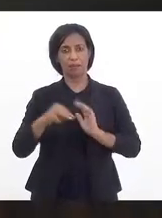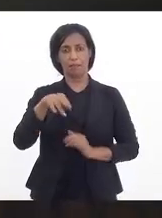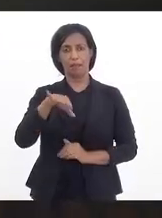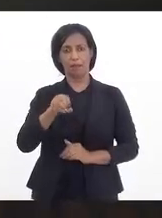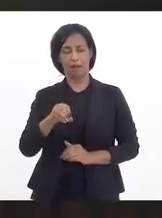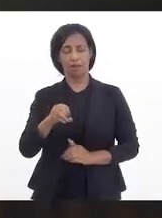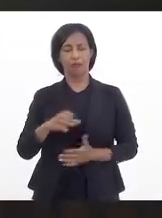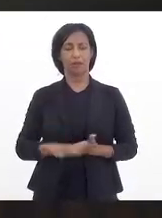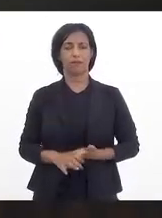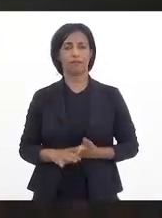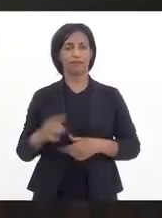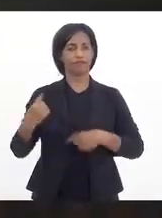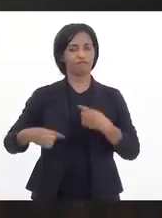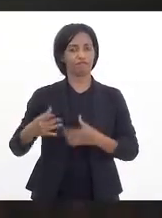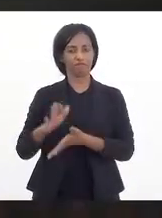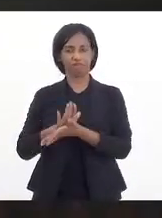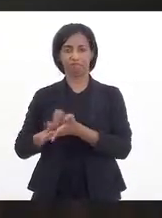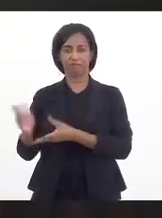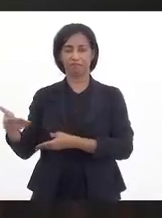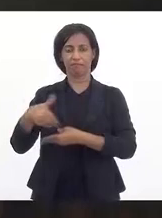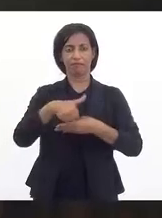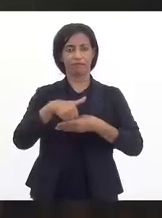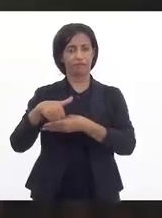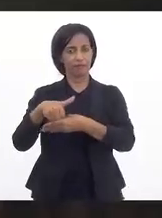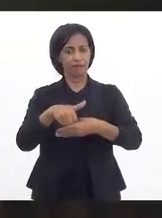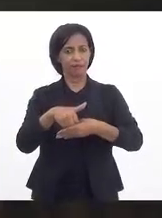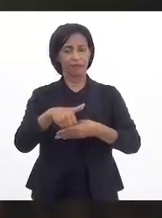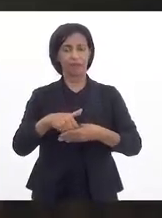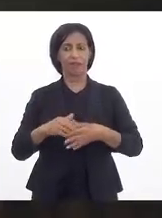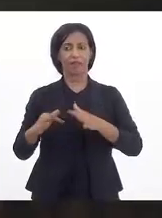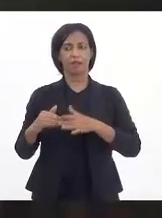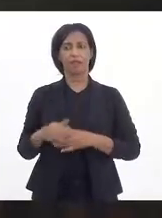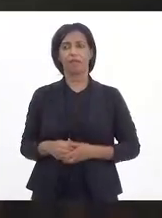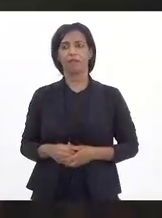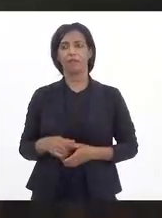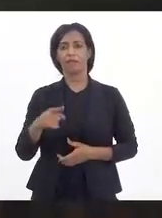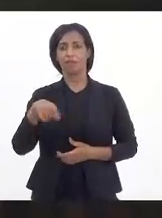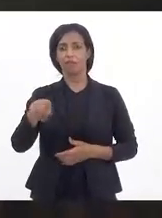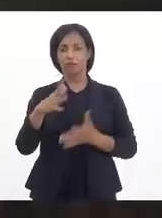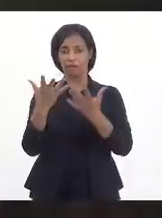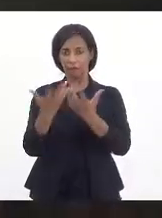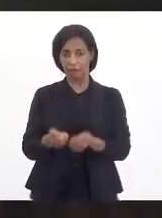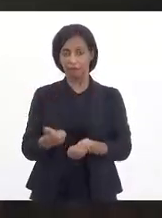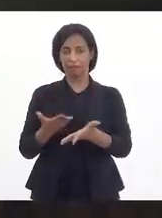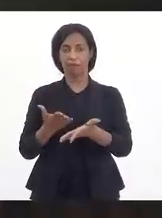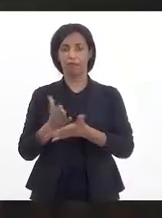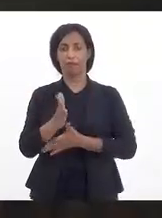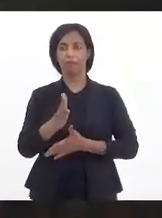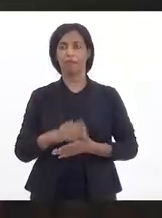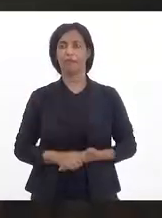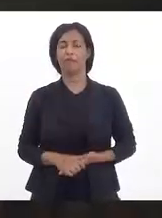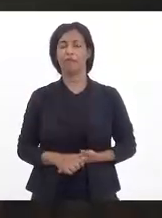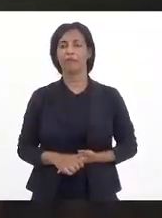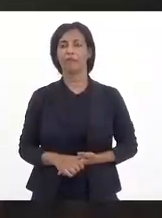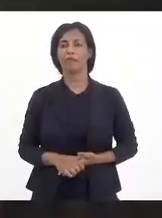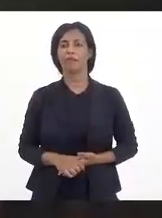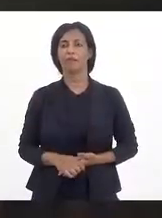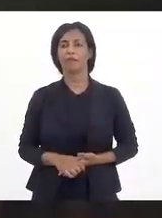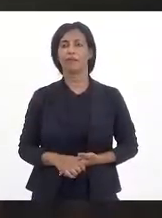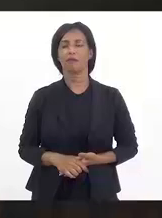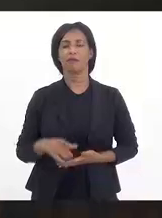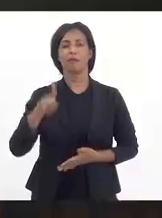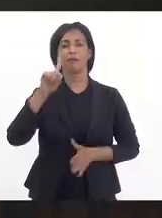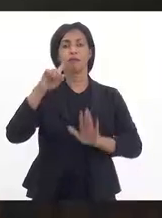Deputado mais canela em discussão na vida que querem discutir encerrada a discussão em votação os seus que aprovam desse Como estão